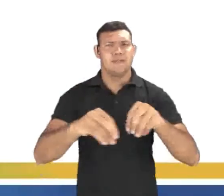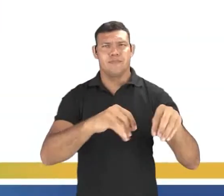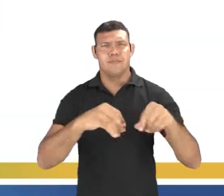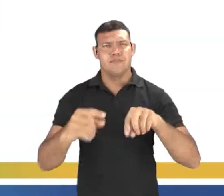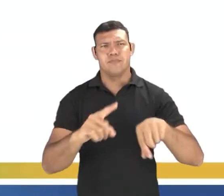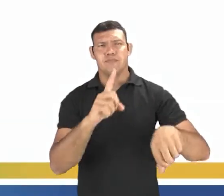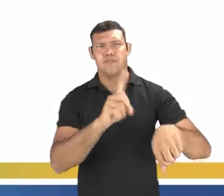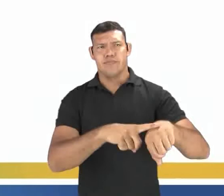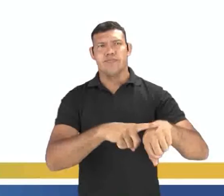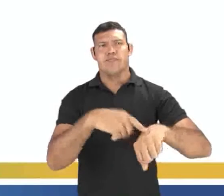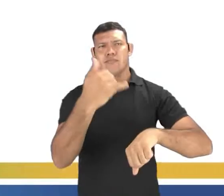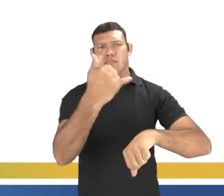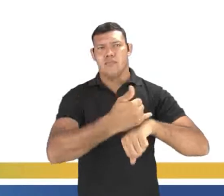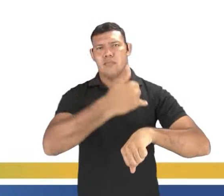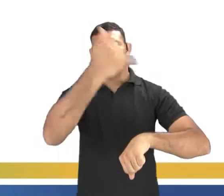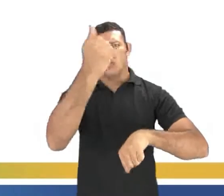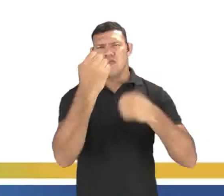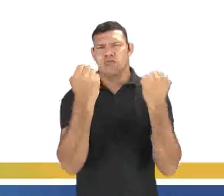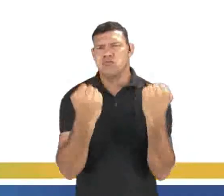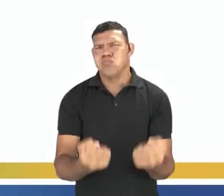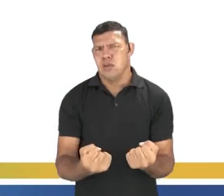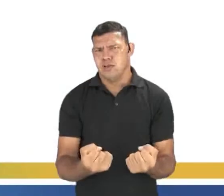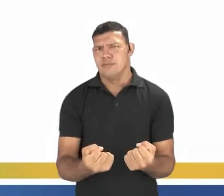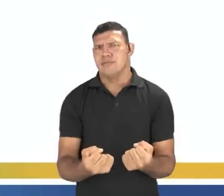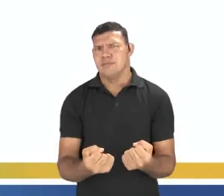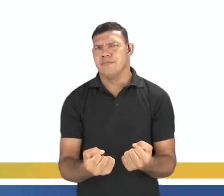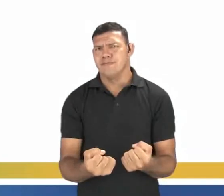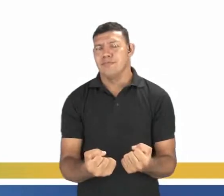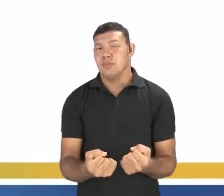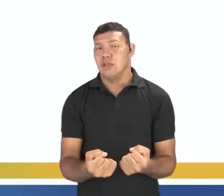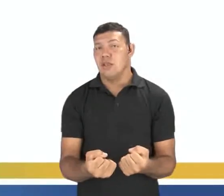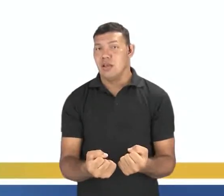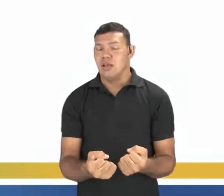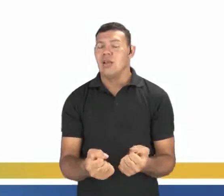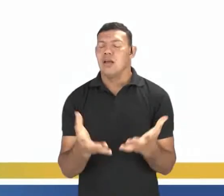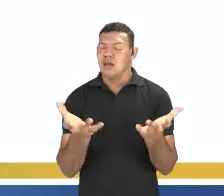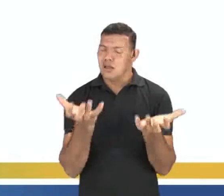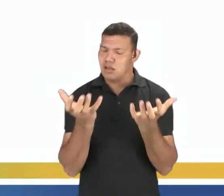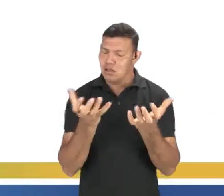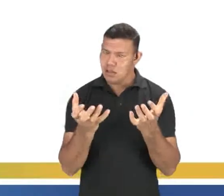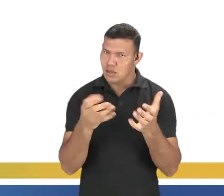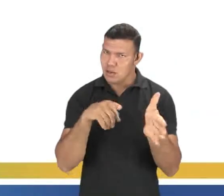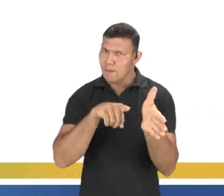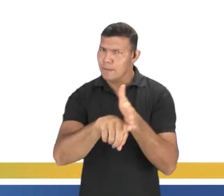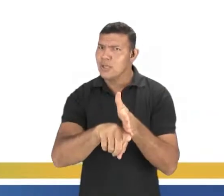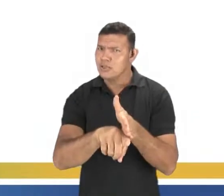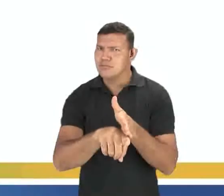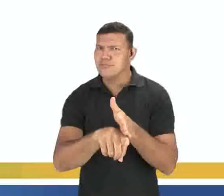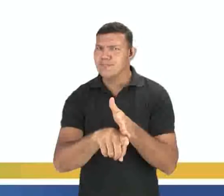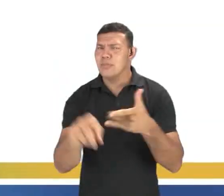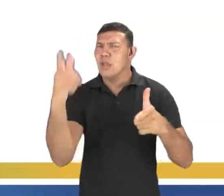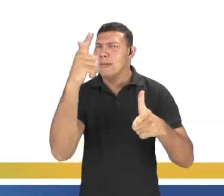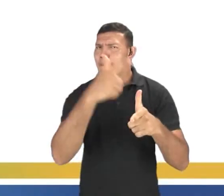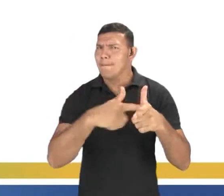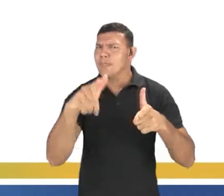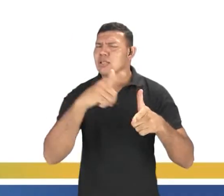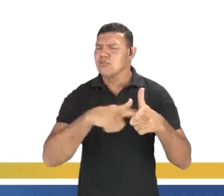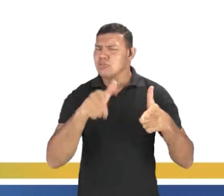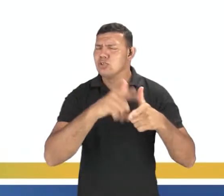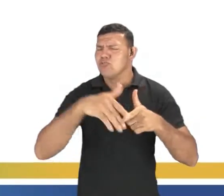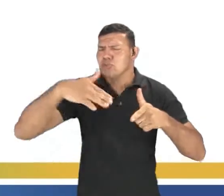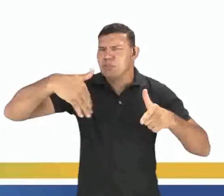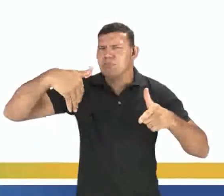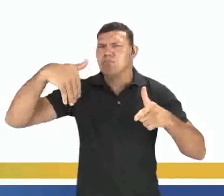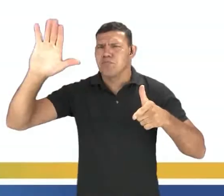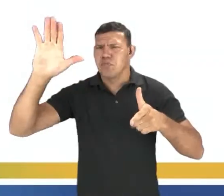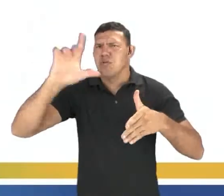pedindo é um levantamento de acordo com o IBGE, que são os problemas que mais, né,